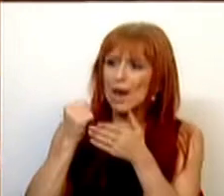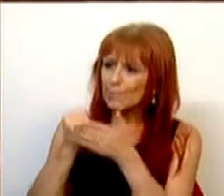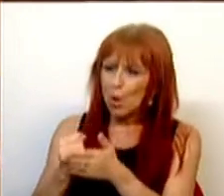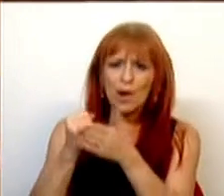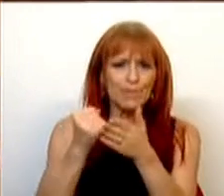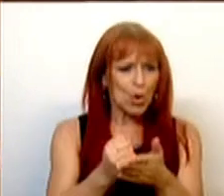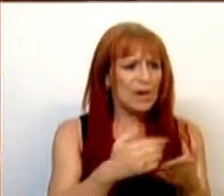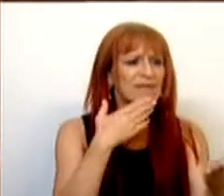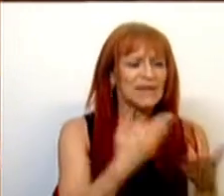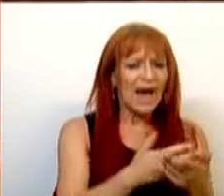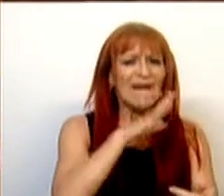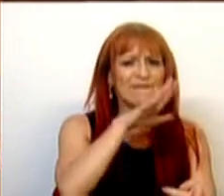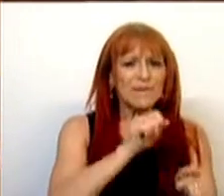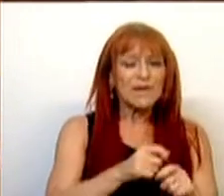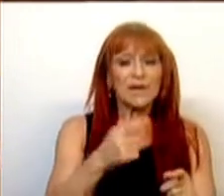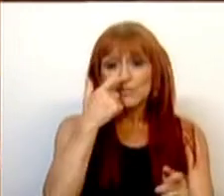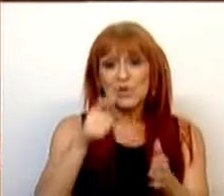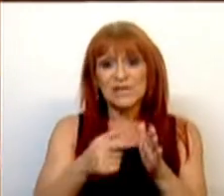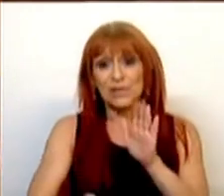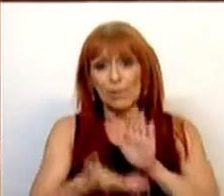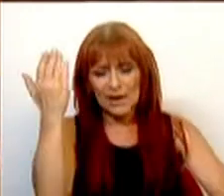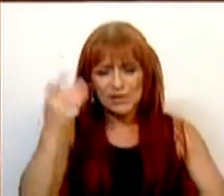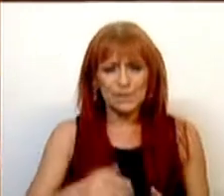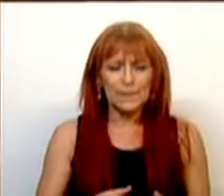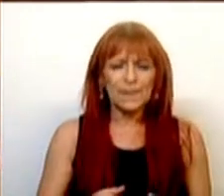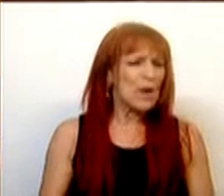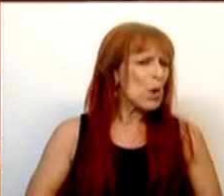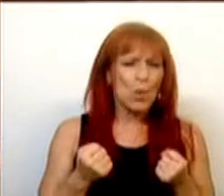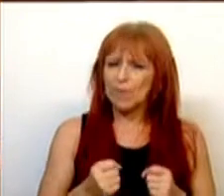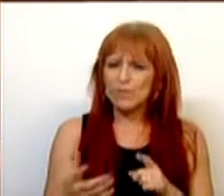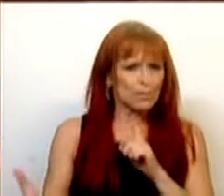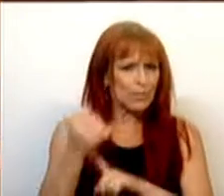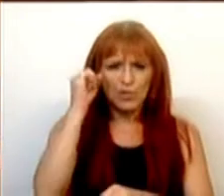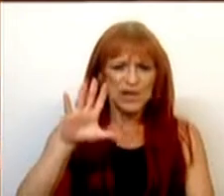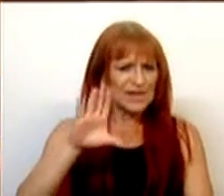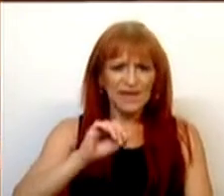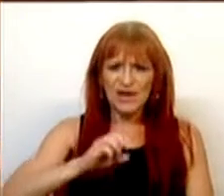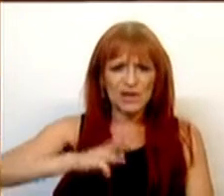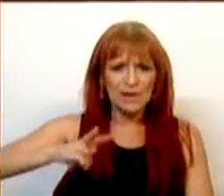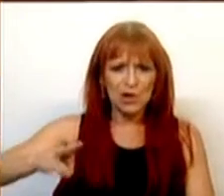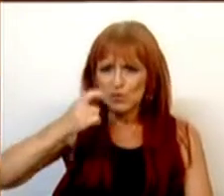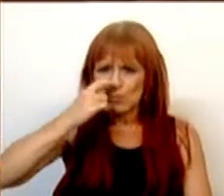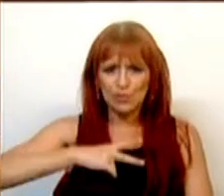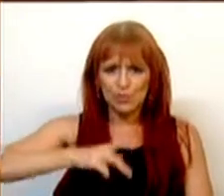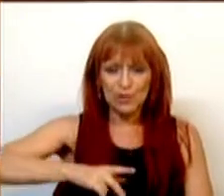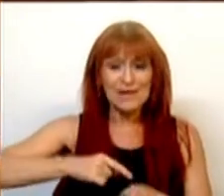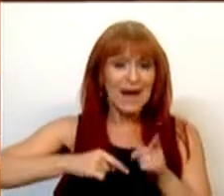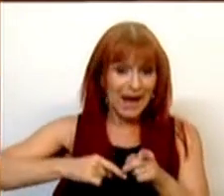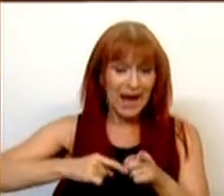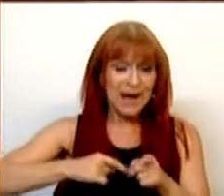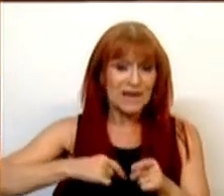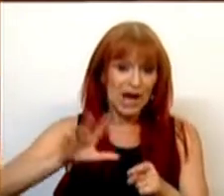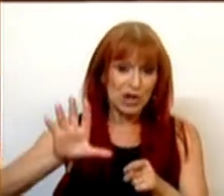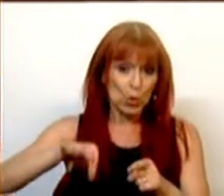apoiar as nossas famílias e quem mais precisa. Não conseguimos alcançar os 10 milhões de portugueses. É isso